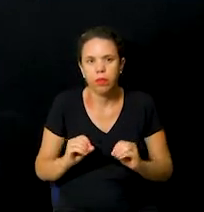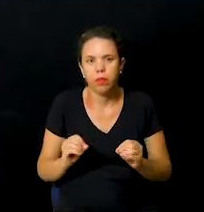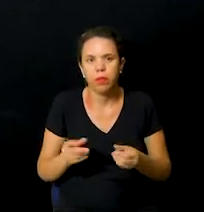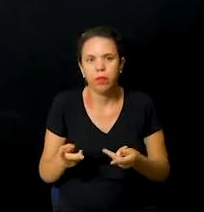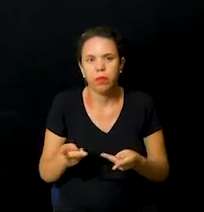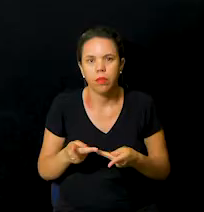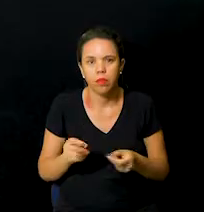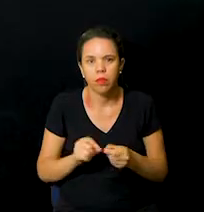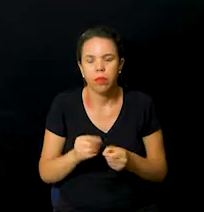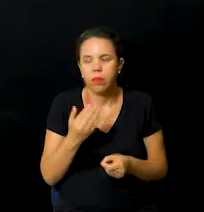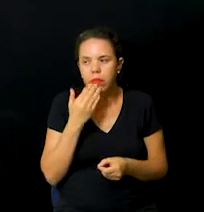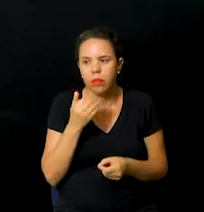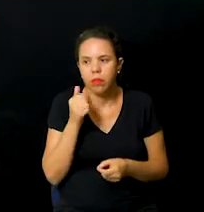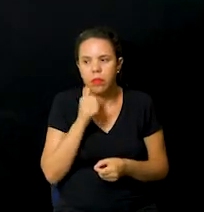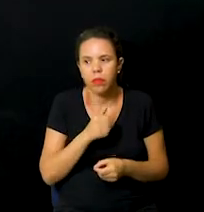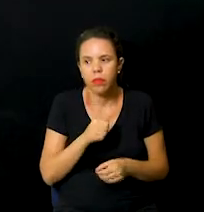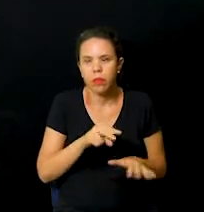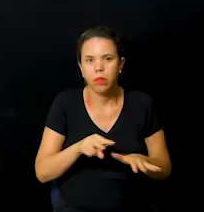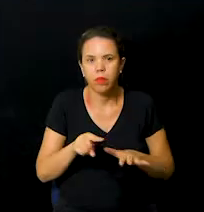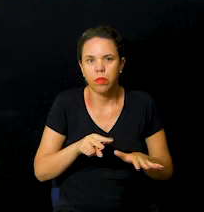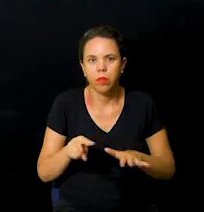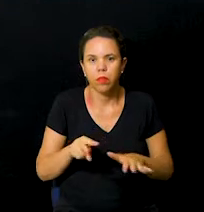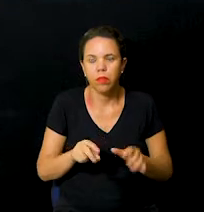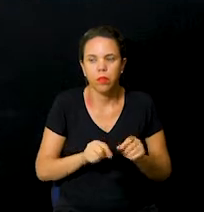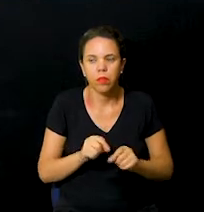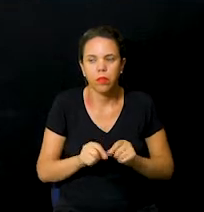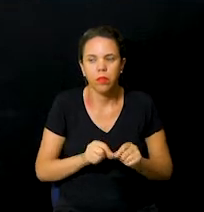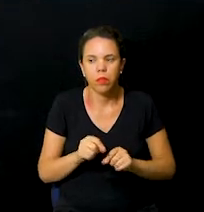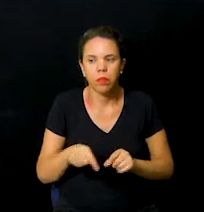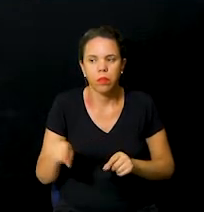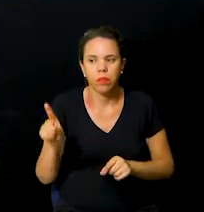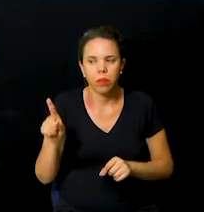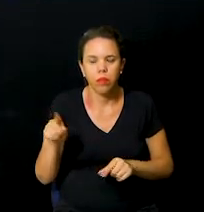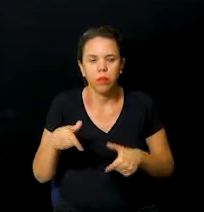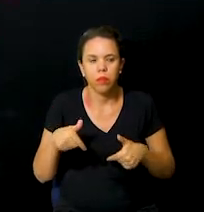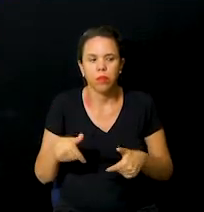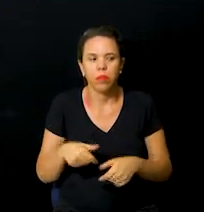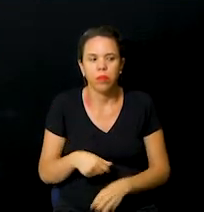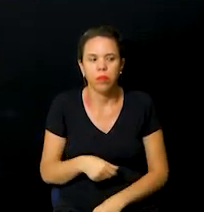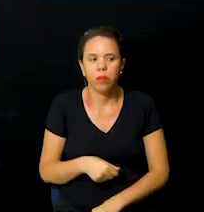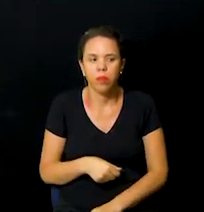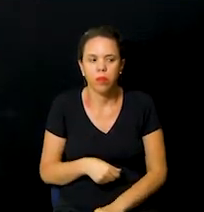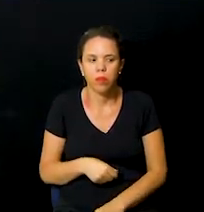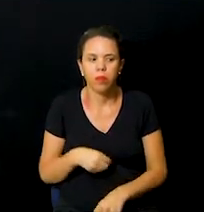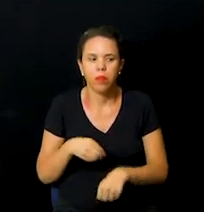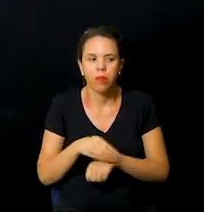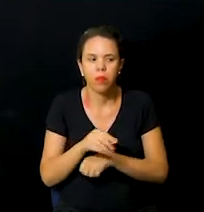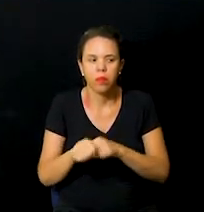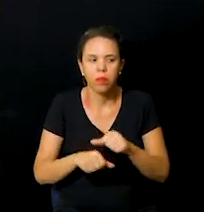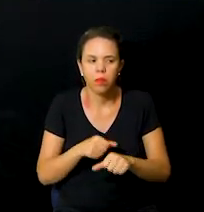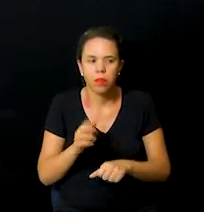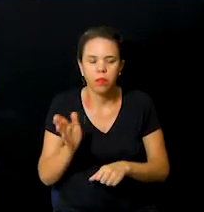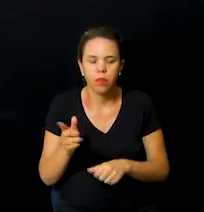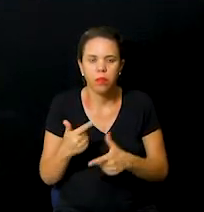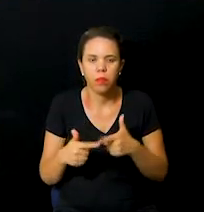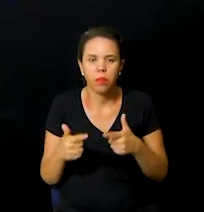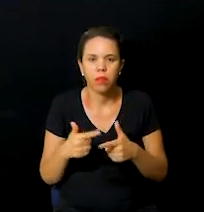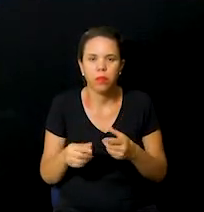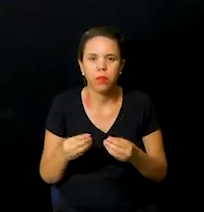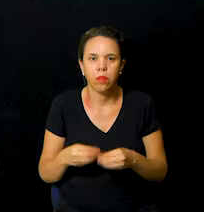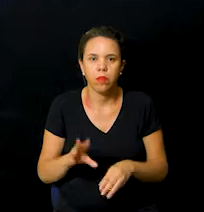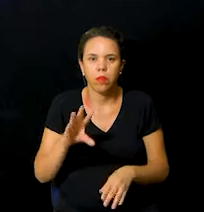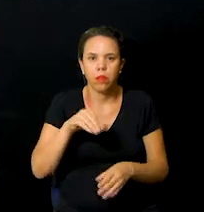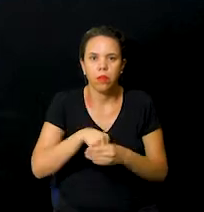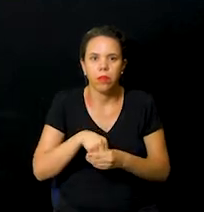nada. Então, o convite que a gente pede para ela semanalmente é: vá para a ação e traga aquilo